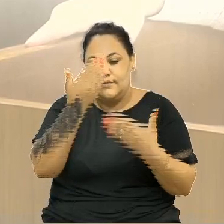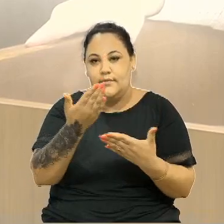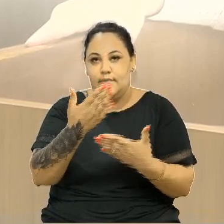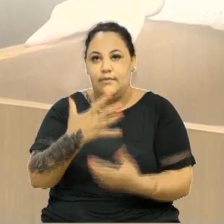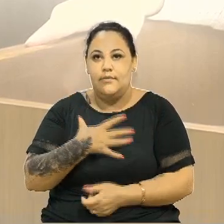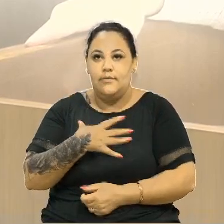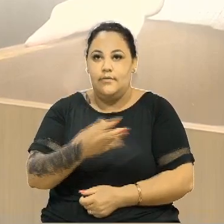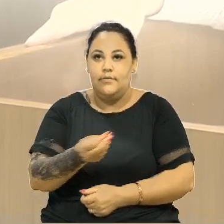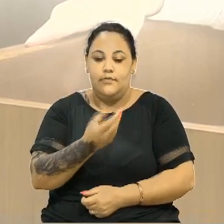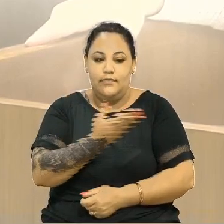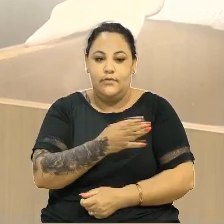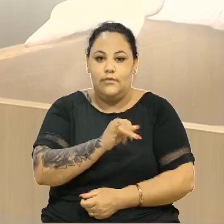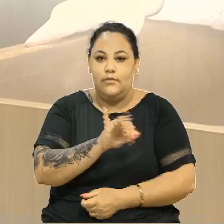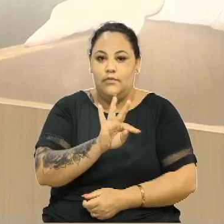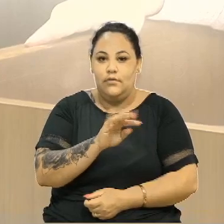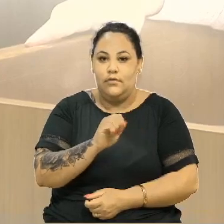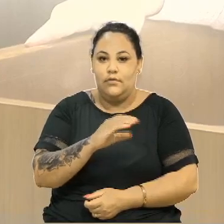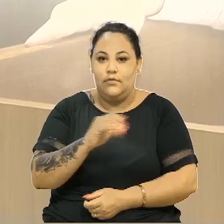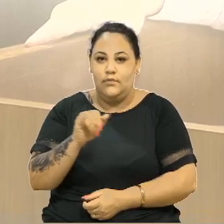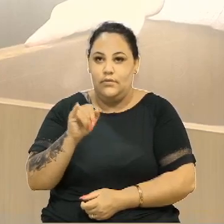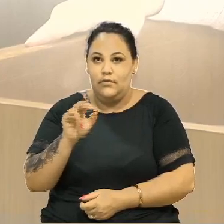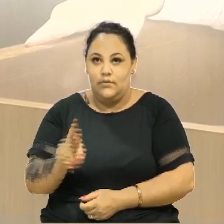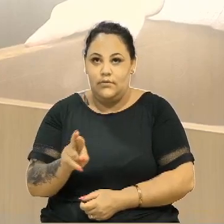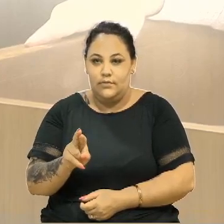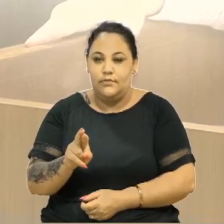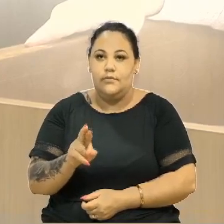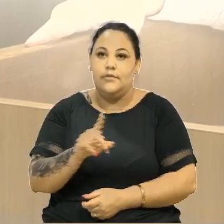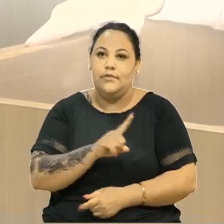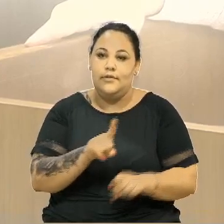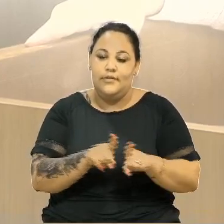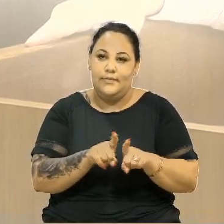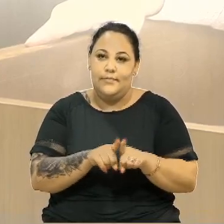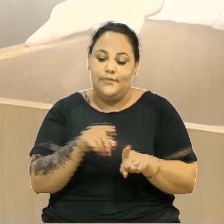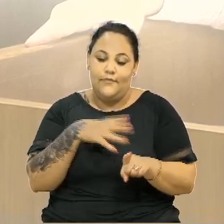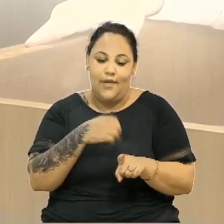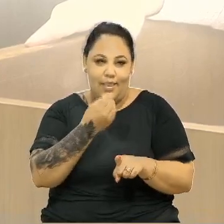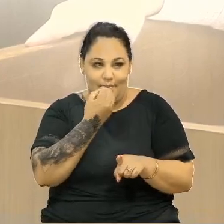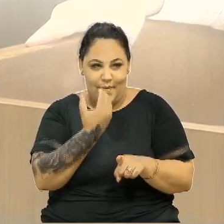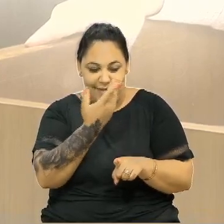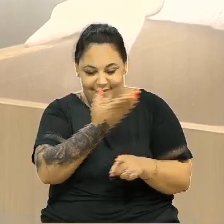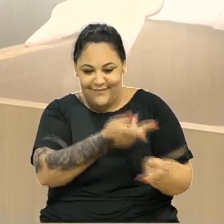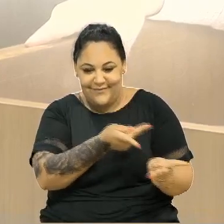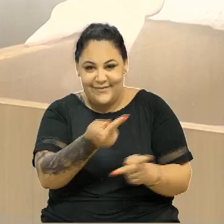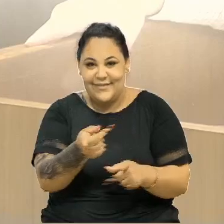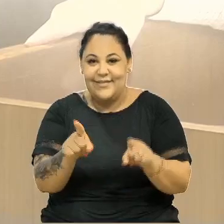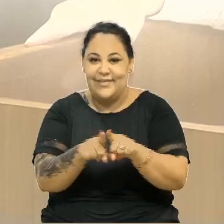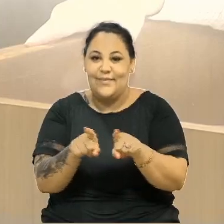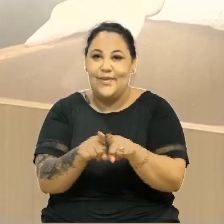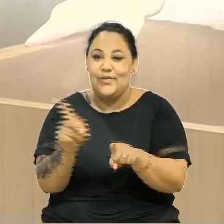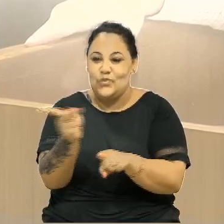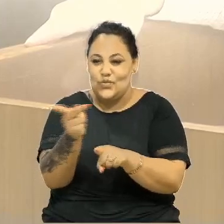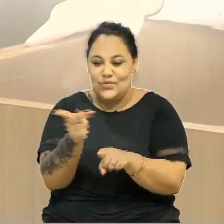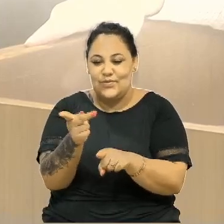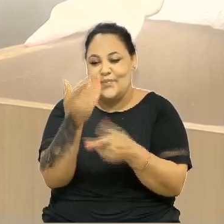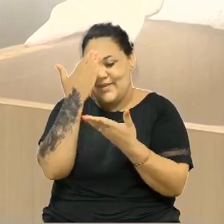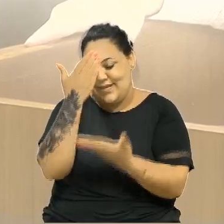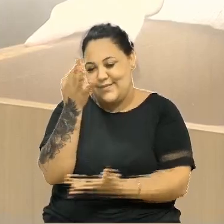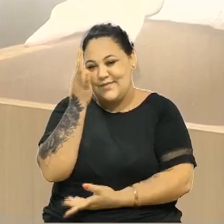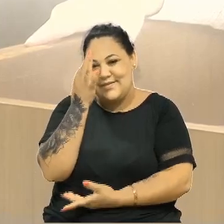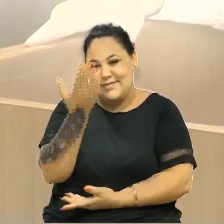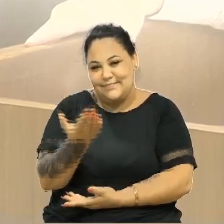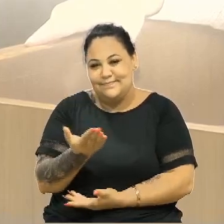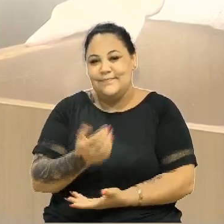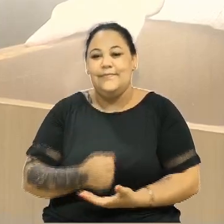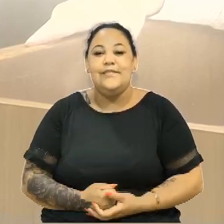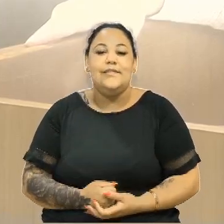do seu Itacir D'Ambrós, o seu Ademir. Seja muito bem-vindo, muito obrigado pela presença aqui do senhor. E dizer